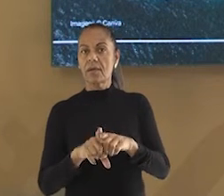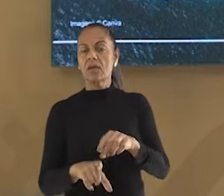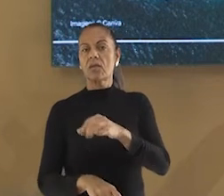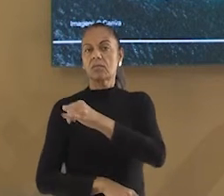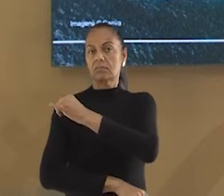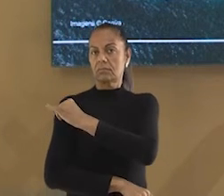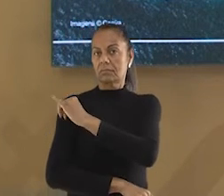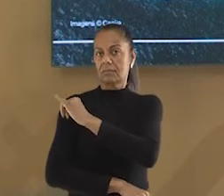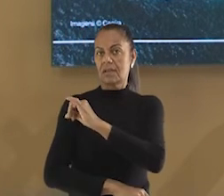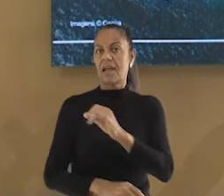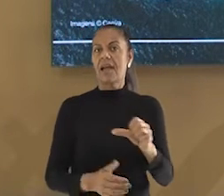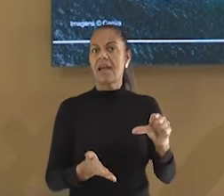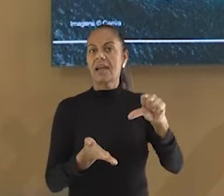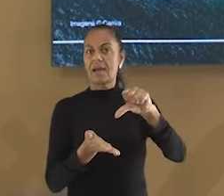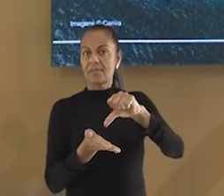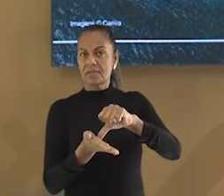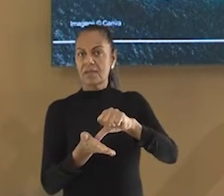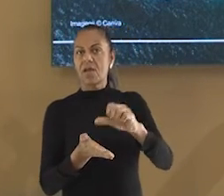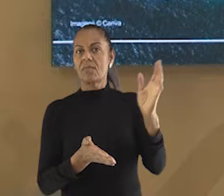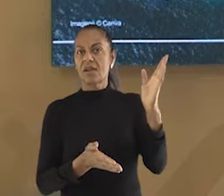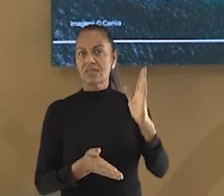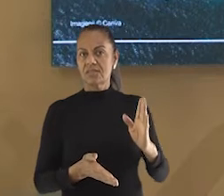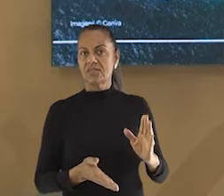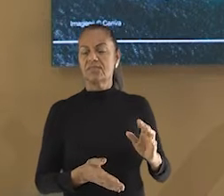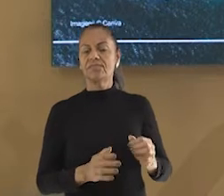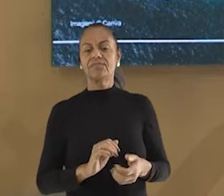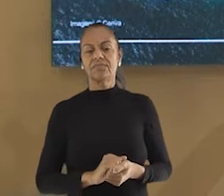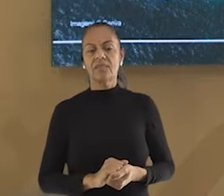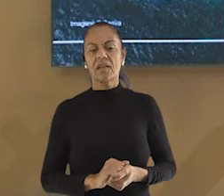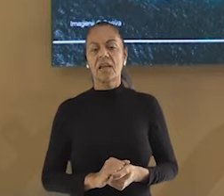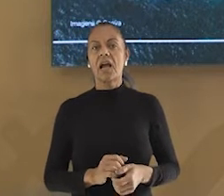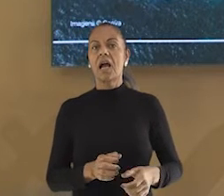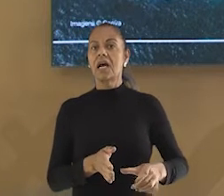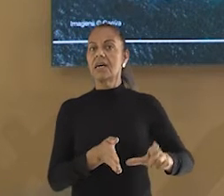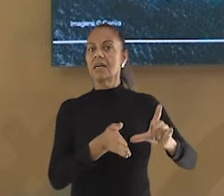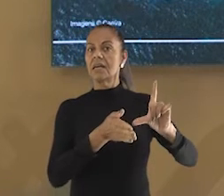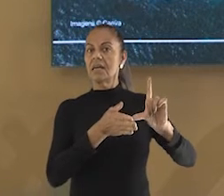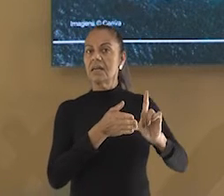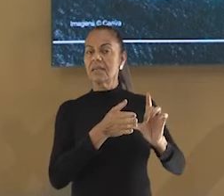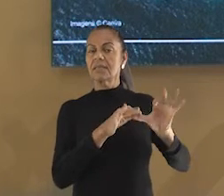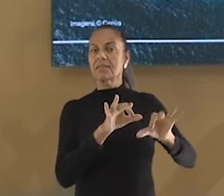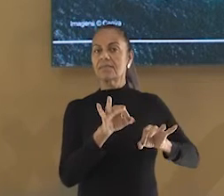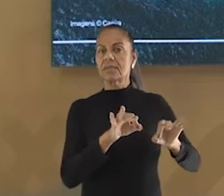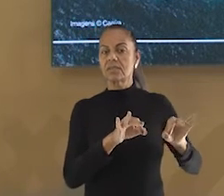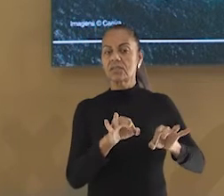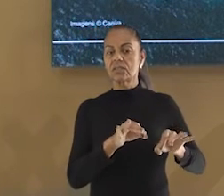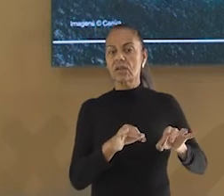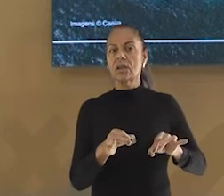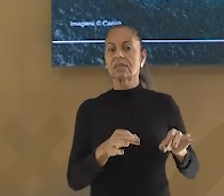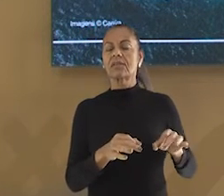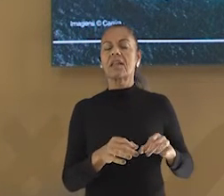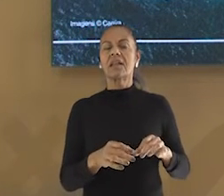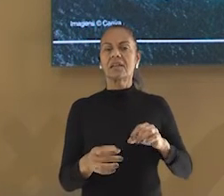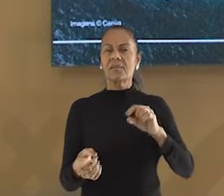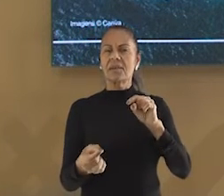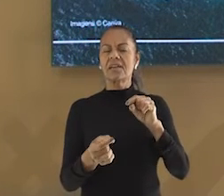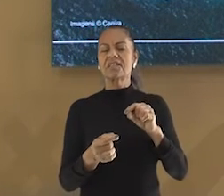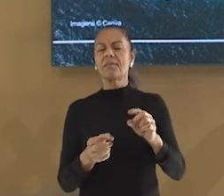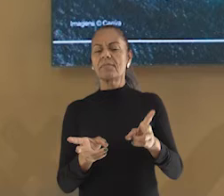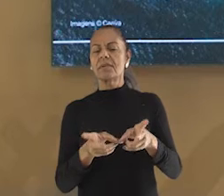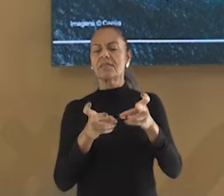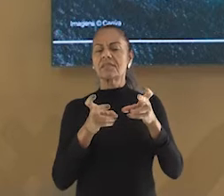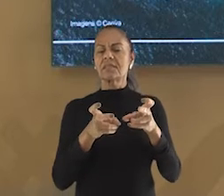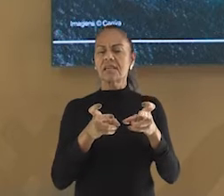assim como o Rio de Janeiro, também já foi a capital do Brasil. E embora tenha sido planejada, lá também